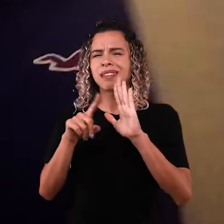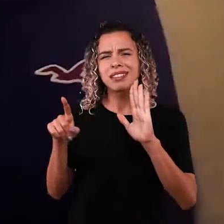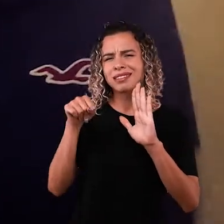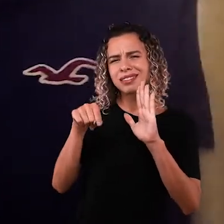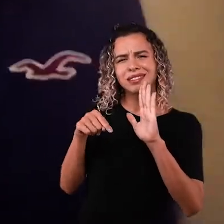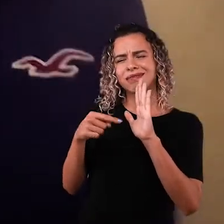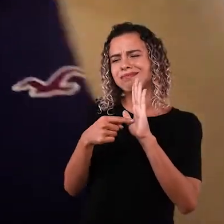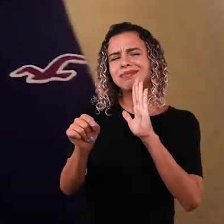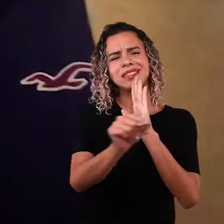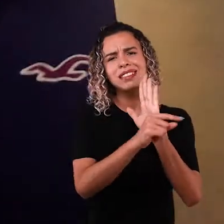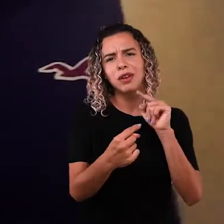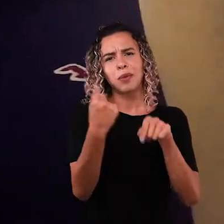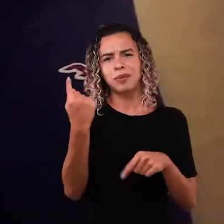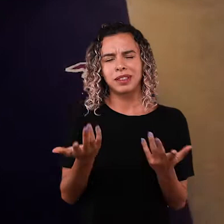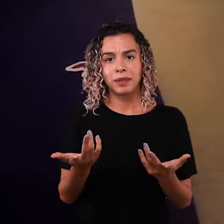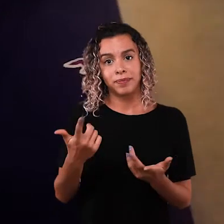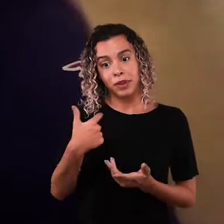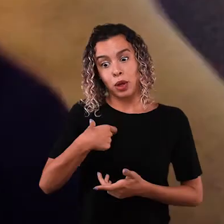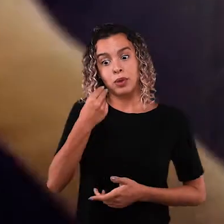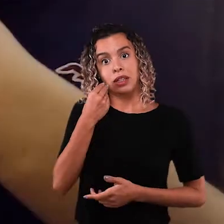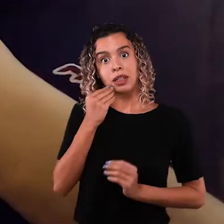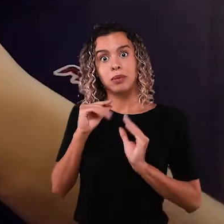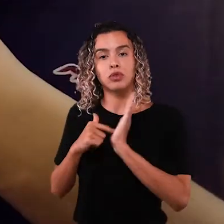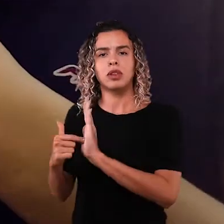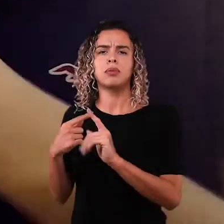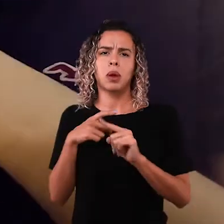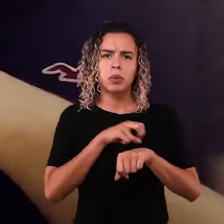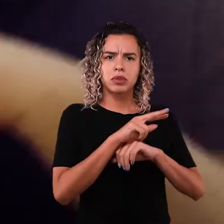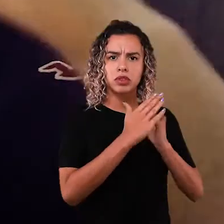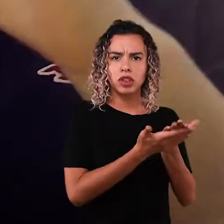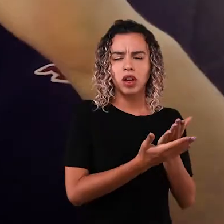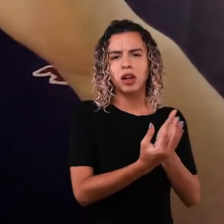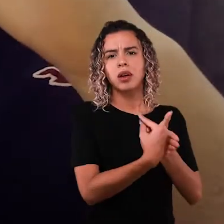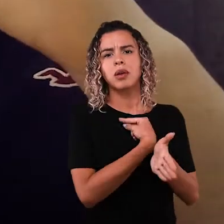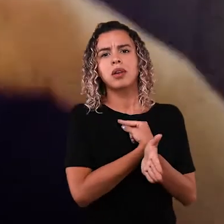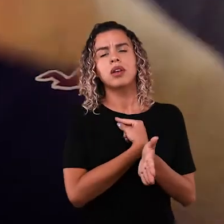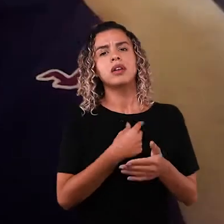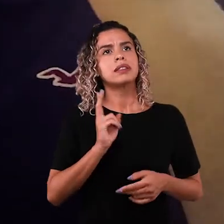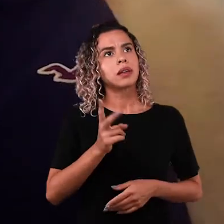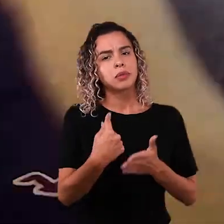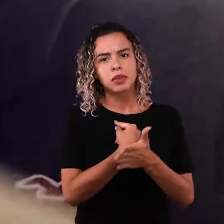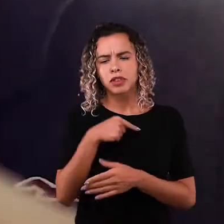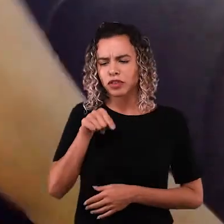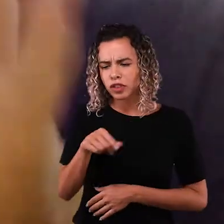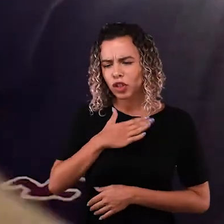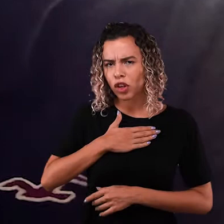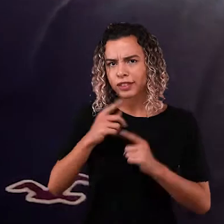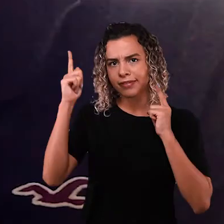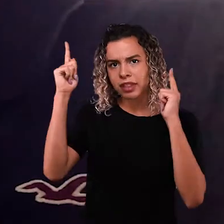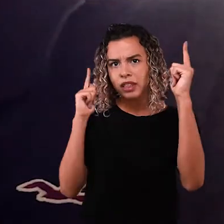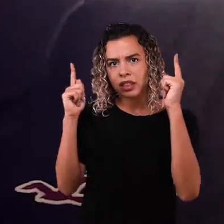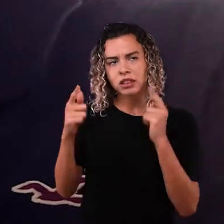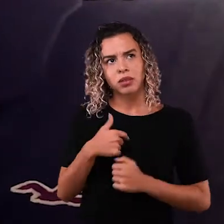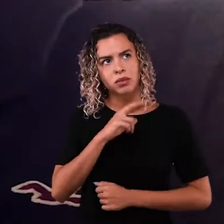que eu tinha que gostar de funk, né? Porque quando eu entrei na escola, a primeira pergunta que eu escutei das pessoas: você gosta de